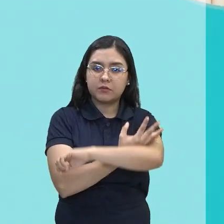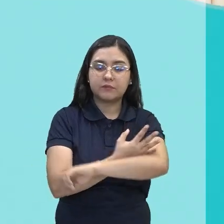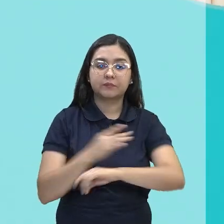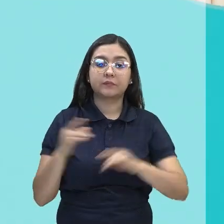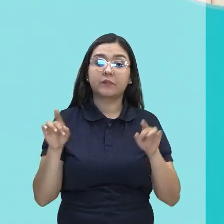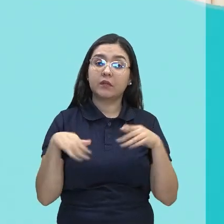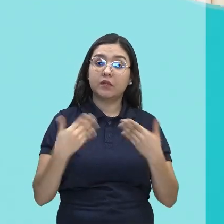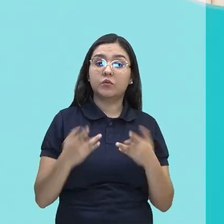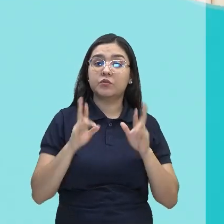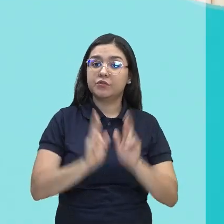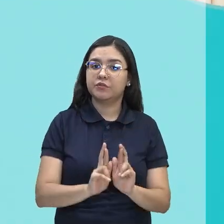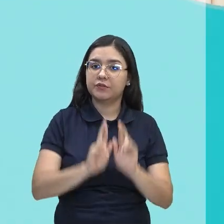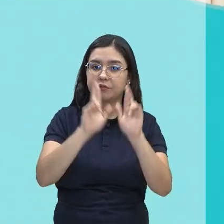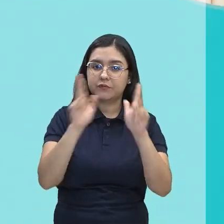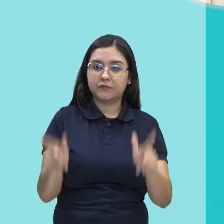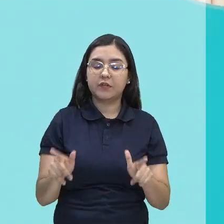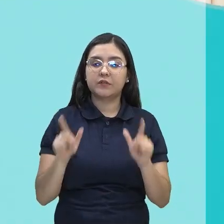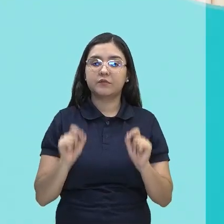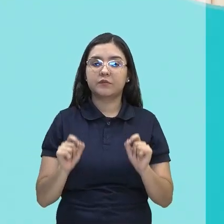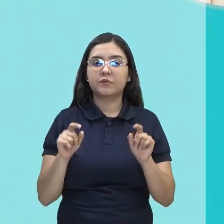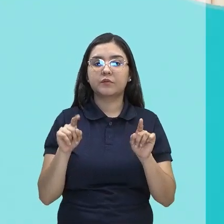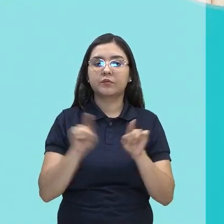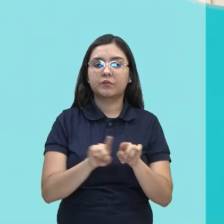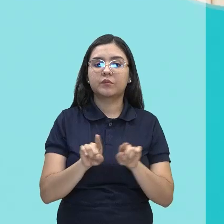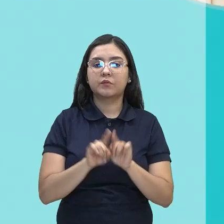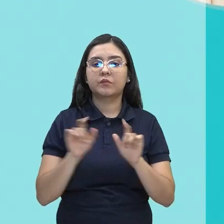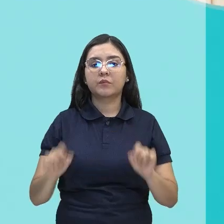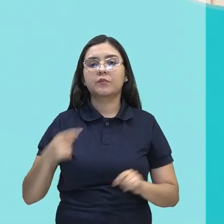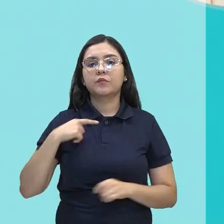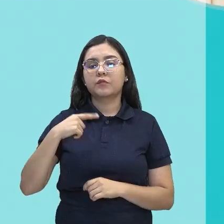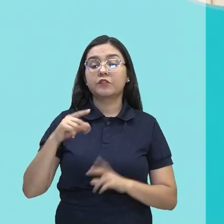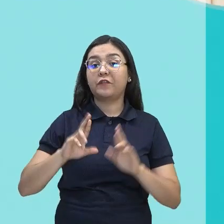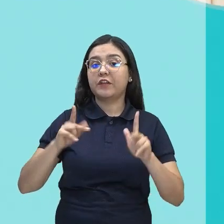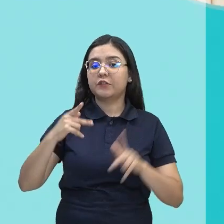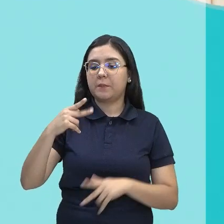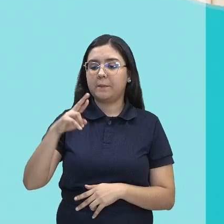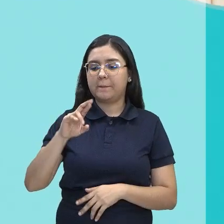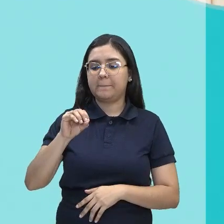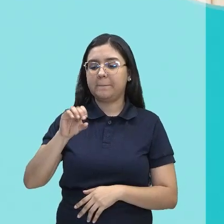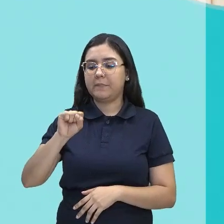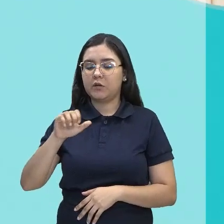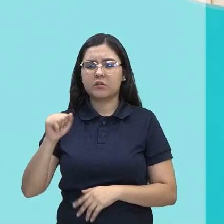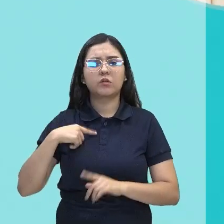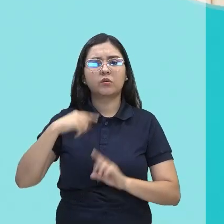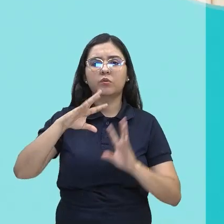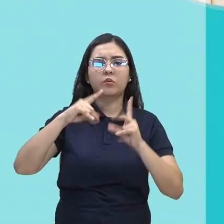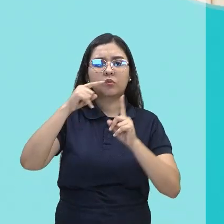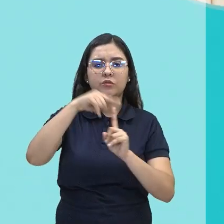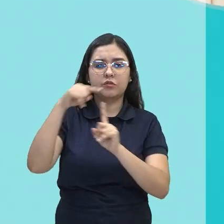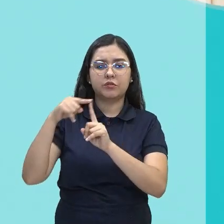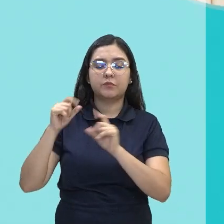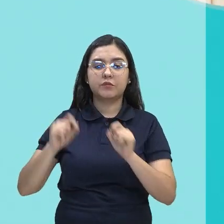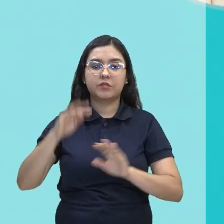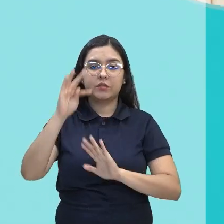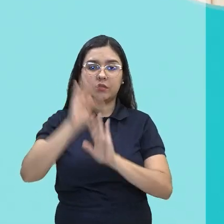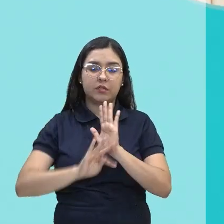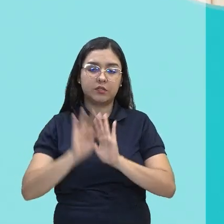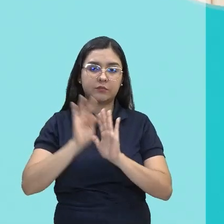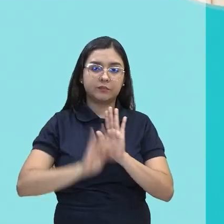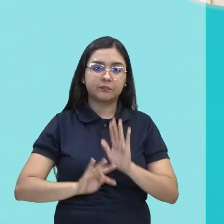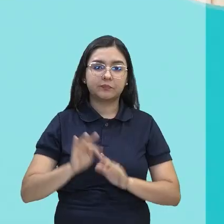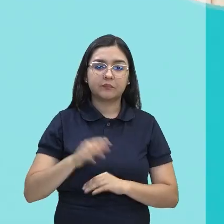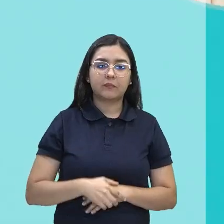difere exatamente o oposto, né, do que é uma prosa, que é todo tipo de texto que não se encaixa dentro desse